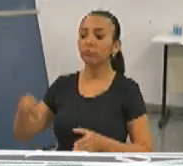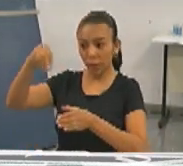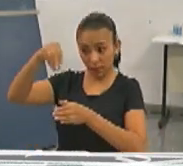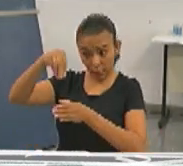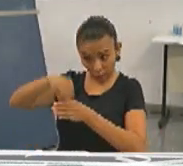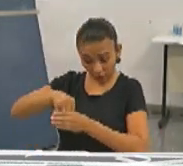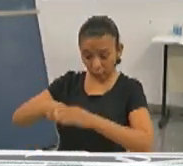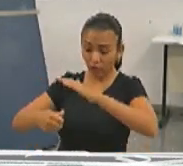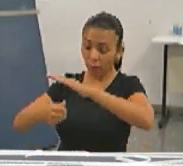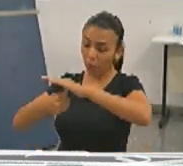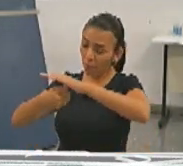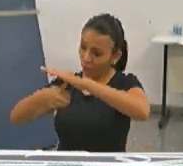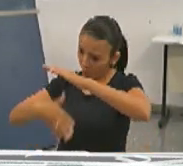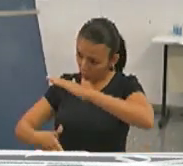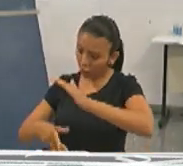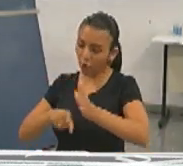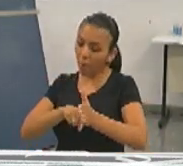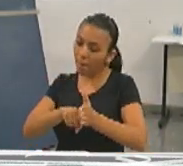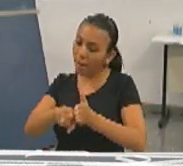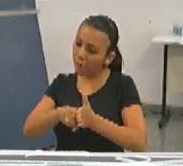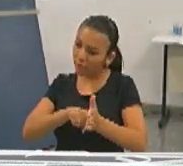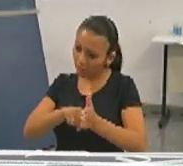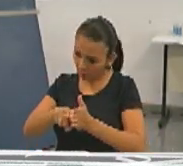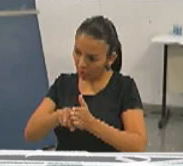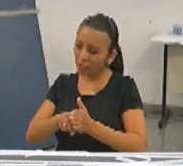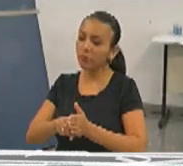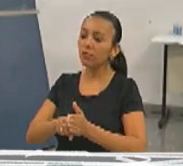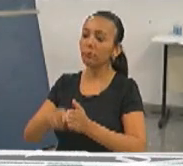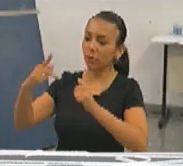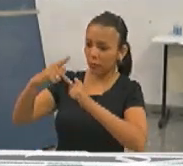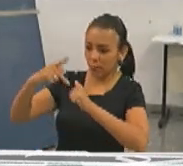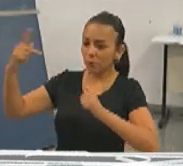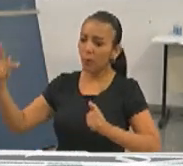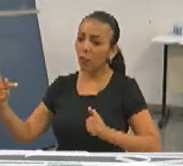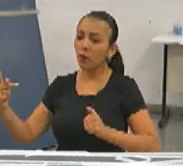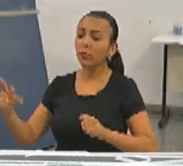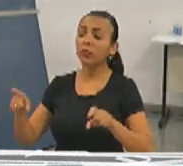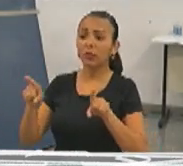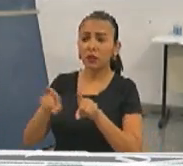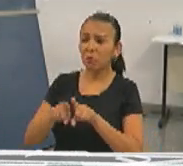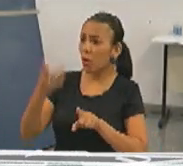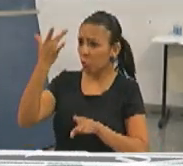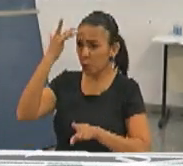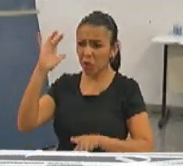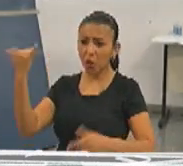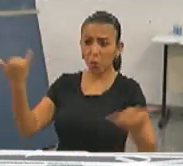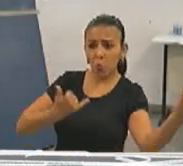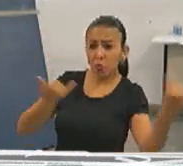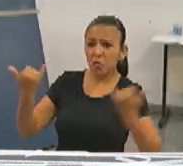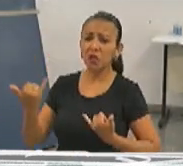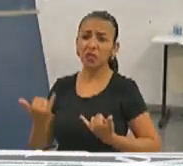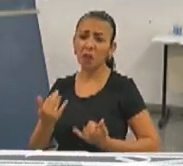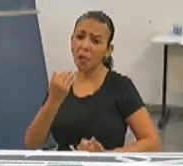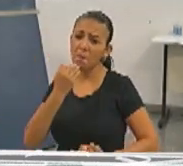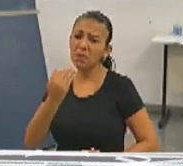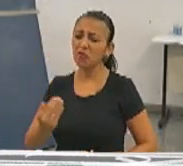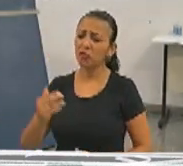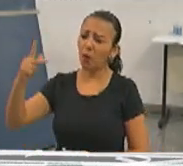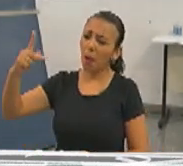Pró-Reitoria de Pesquisa e Pós-Graduação, e também não sei de nenhuma notícia de ter algum pedido de